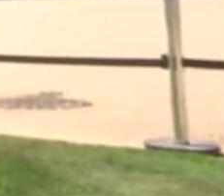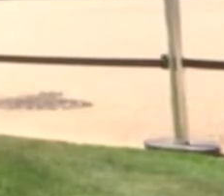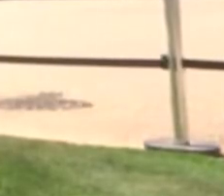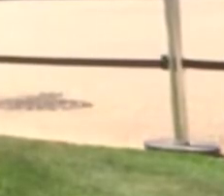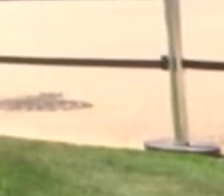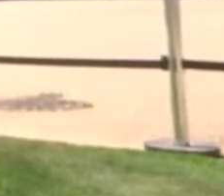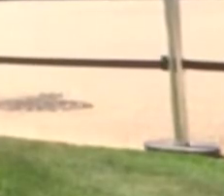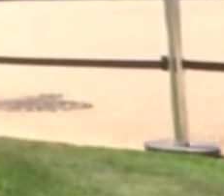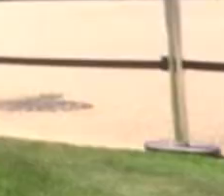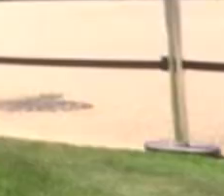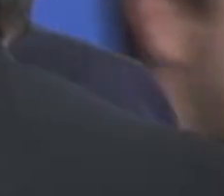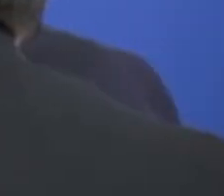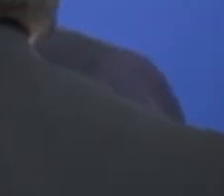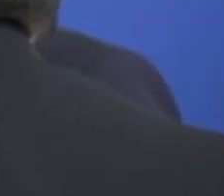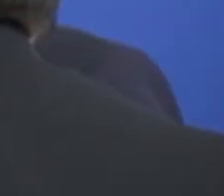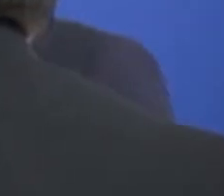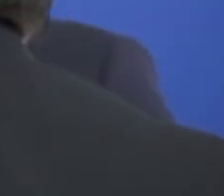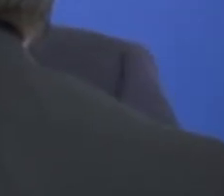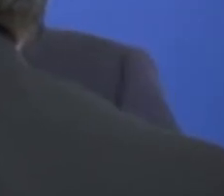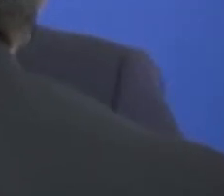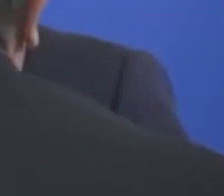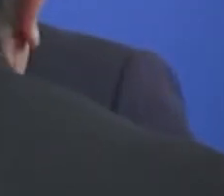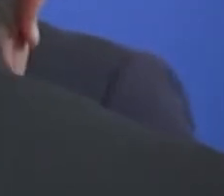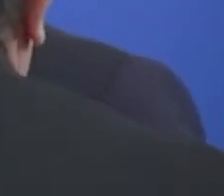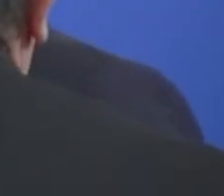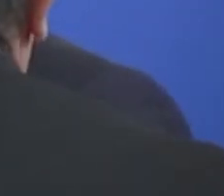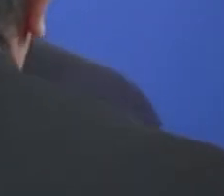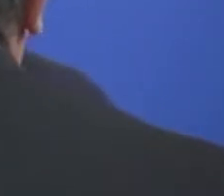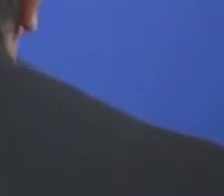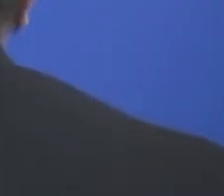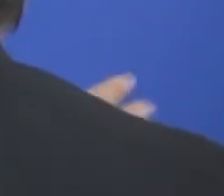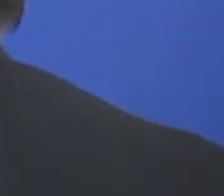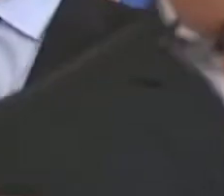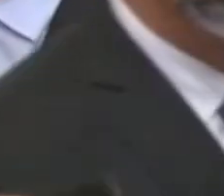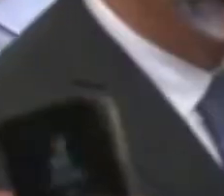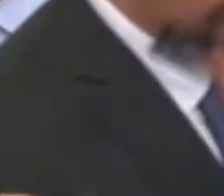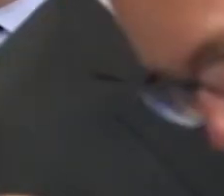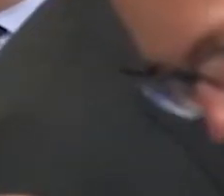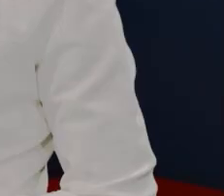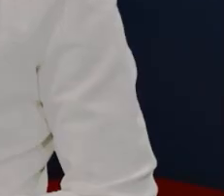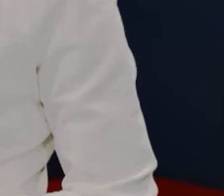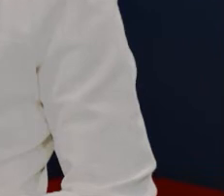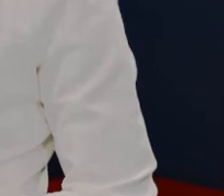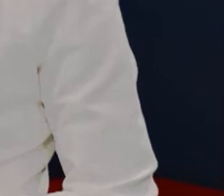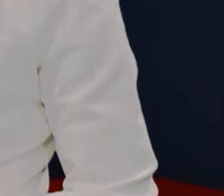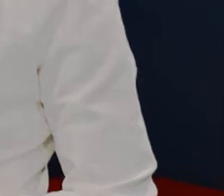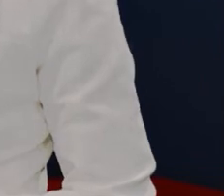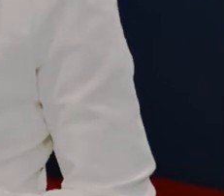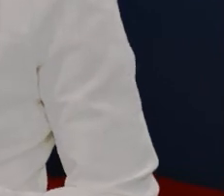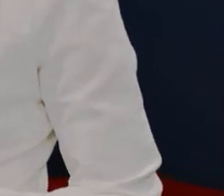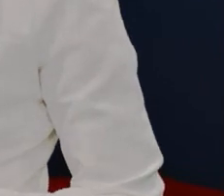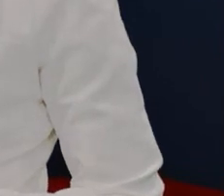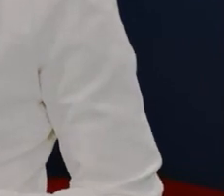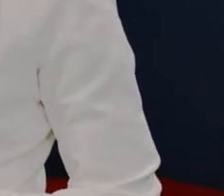diálogo, convidando o presidente brasileiro a sentar-se à mesa para debater a questão. O primeiro-ministro